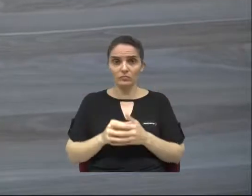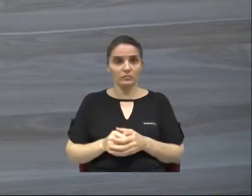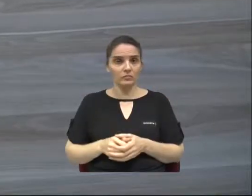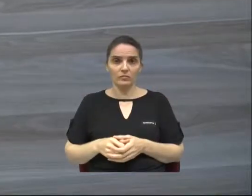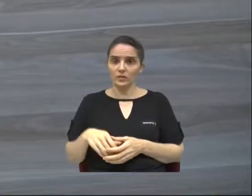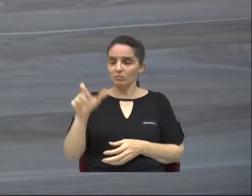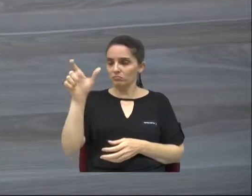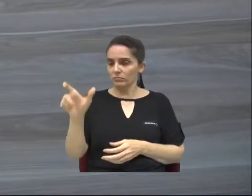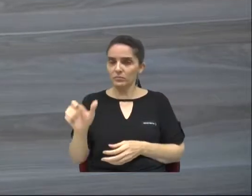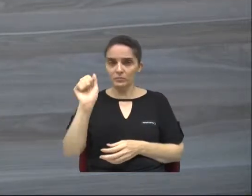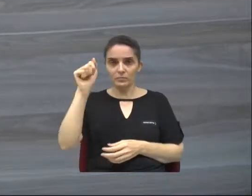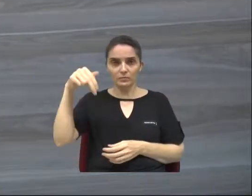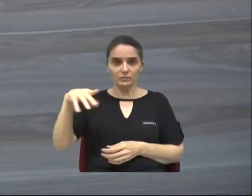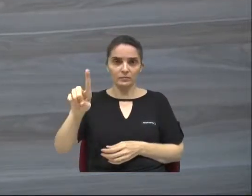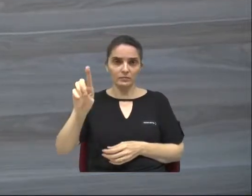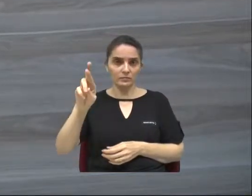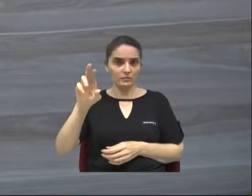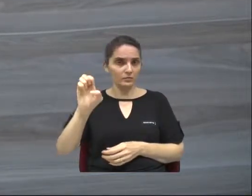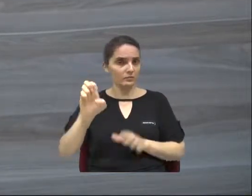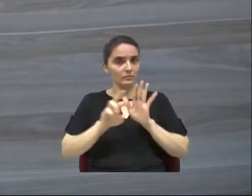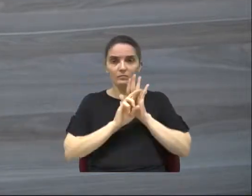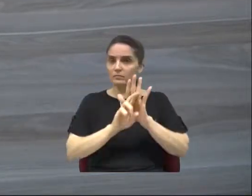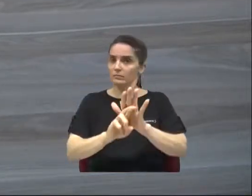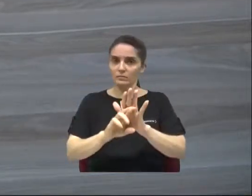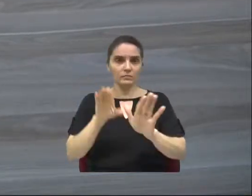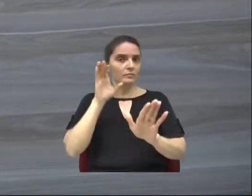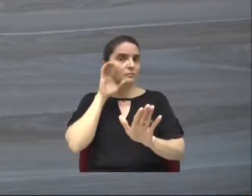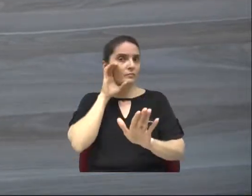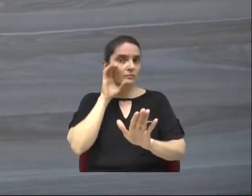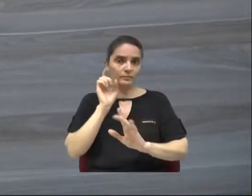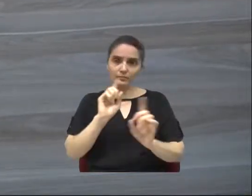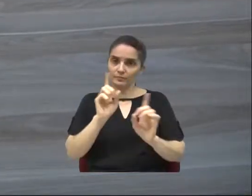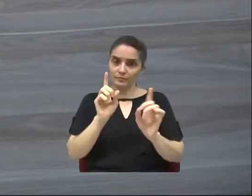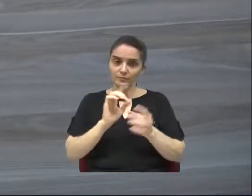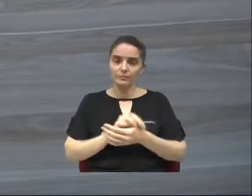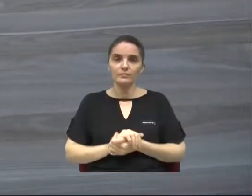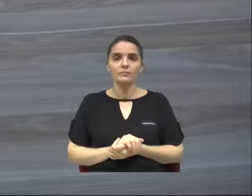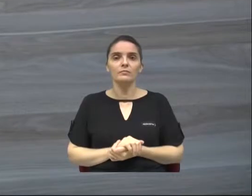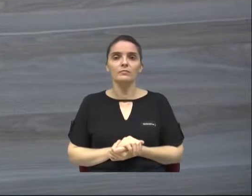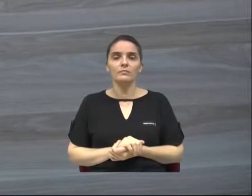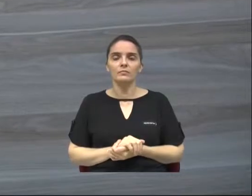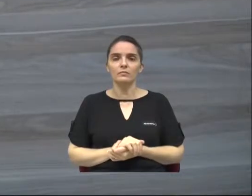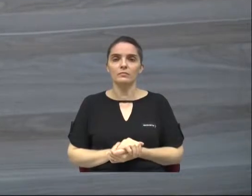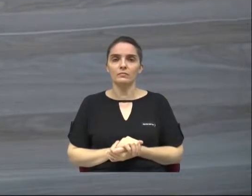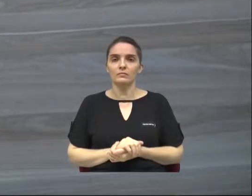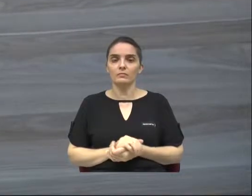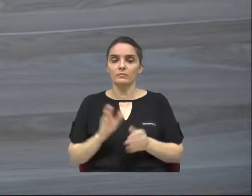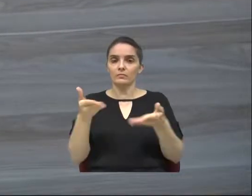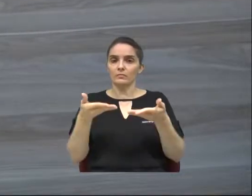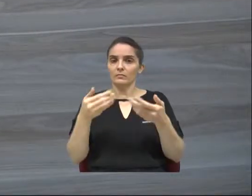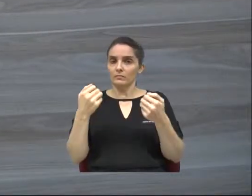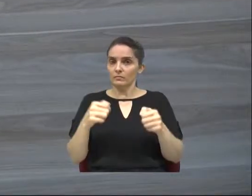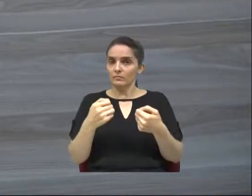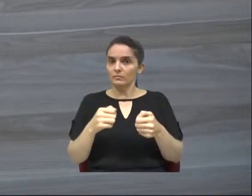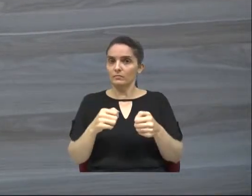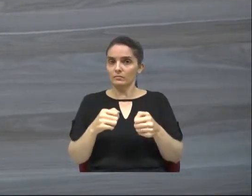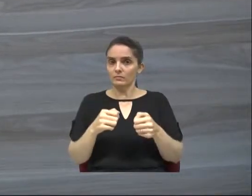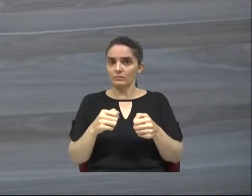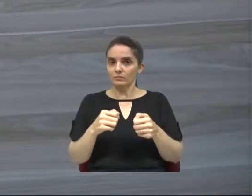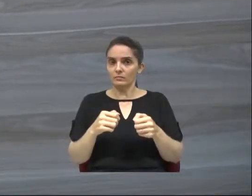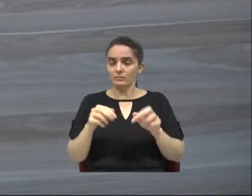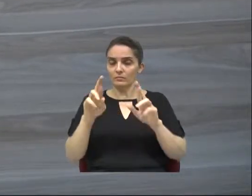meu nome. Primeiro, isso. Tá? Então, eu acho que aqui a gente tem que deixar as